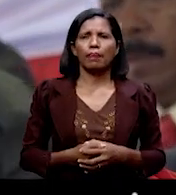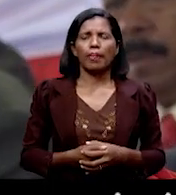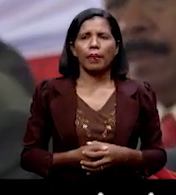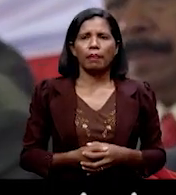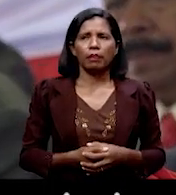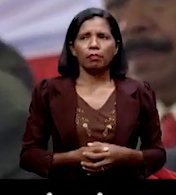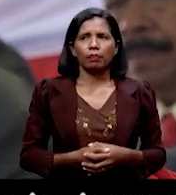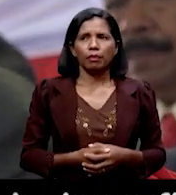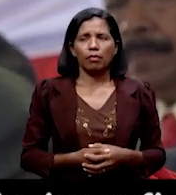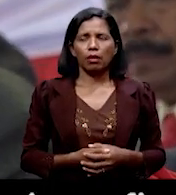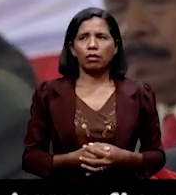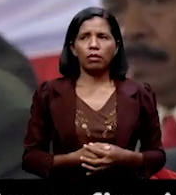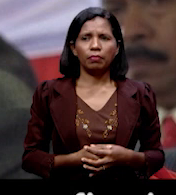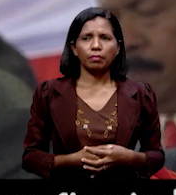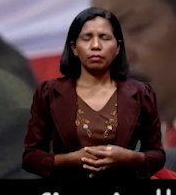Eke to,